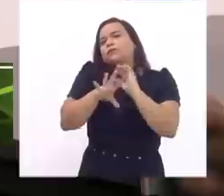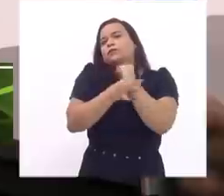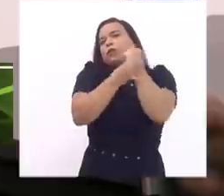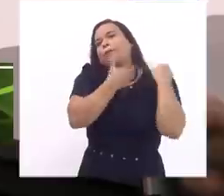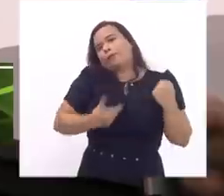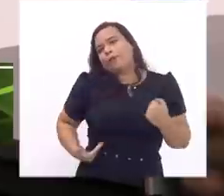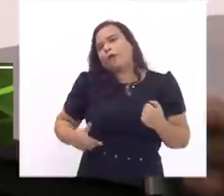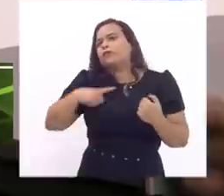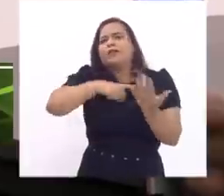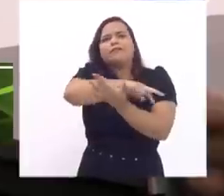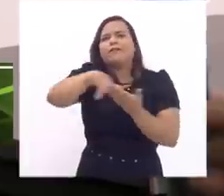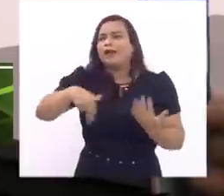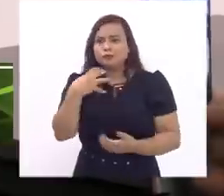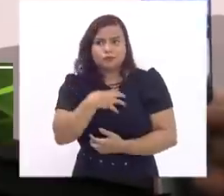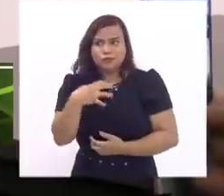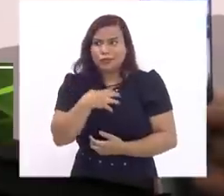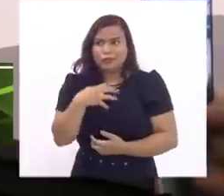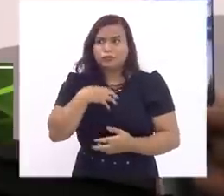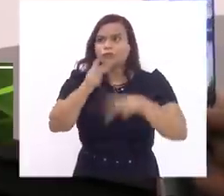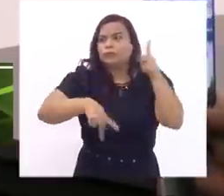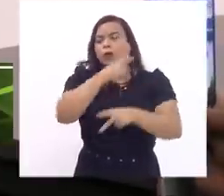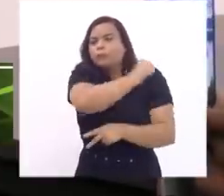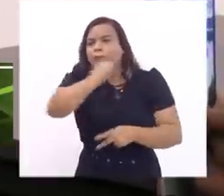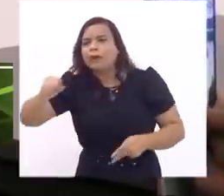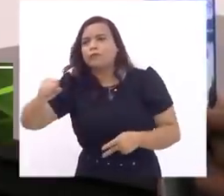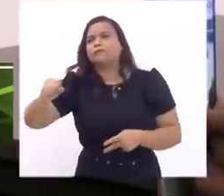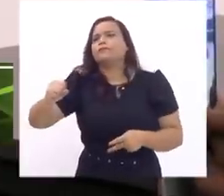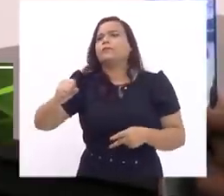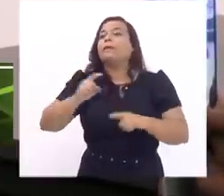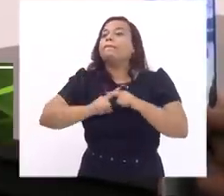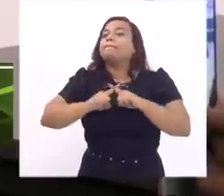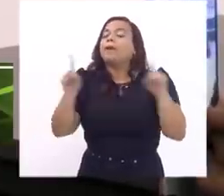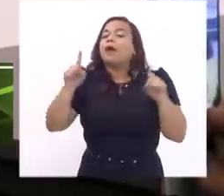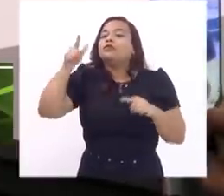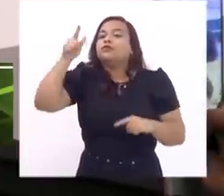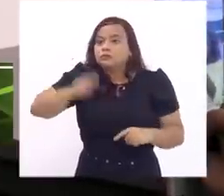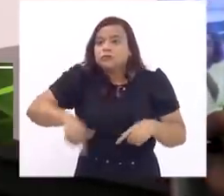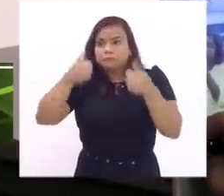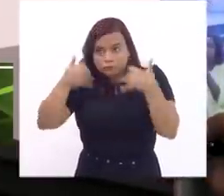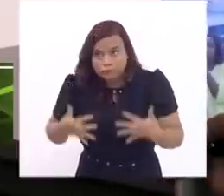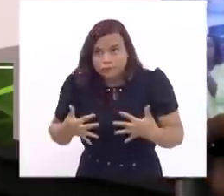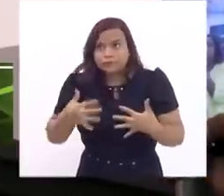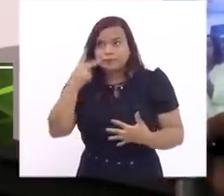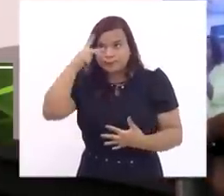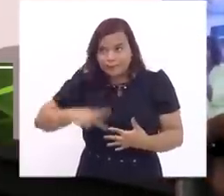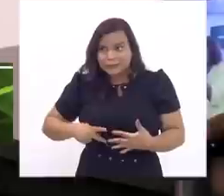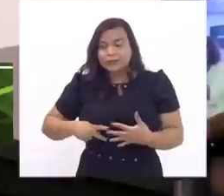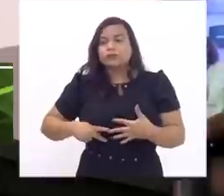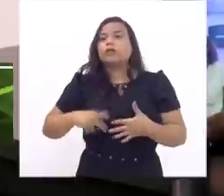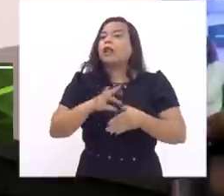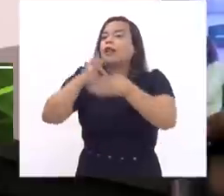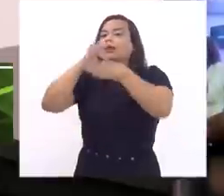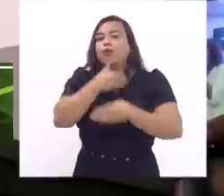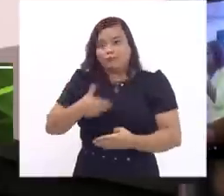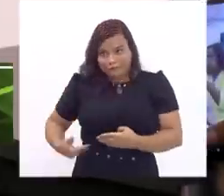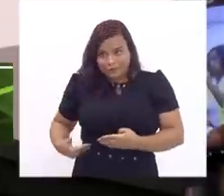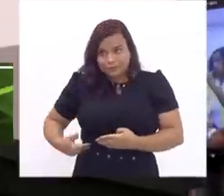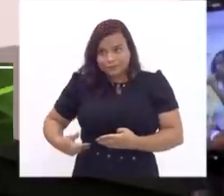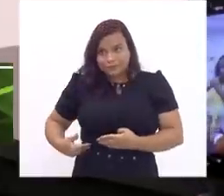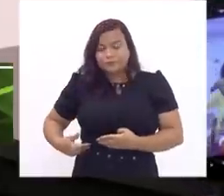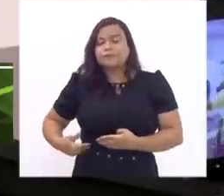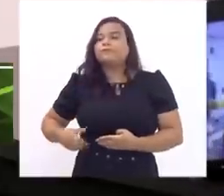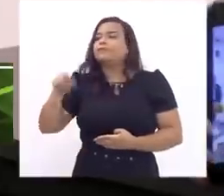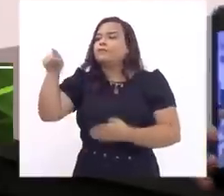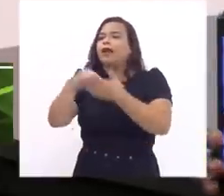inúmeras formas de genocídio da nossa juventude. Mas é isso. Recapitulando, presidente e líder do governo, a autora